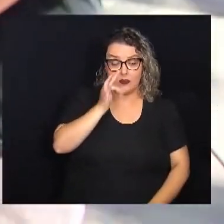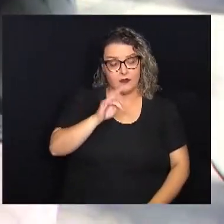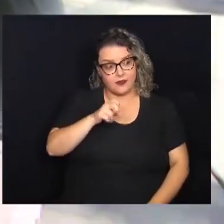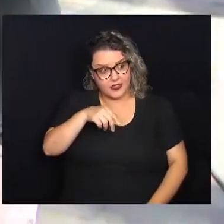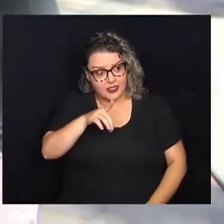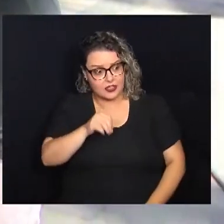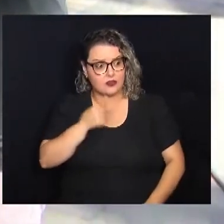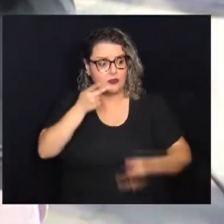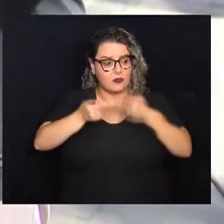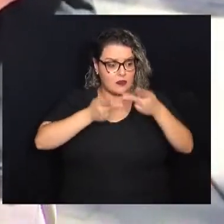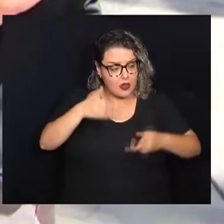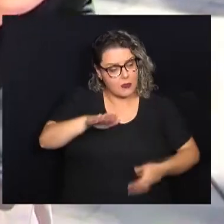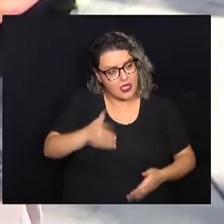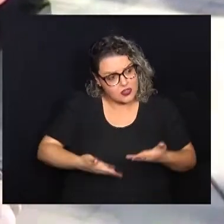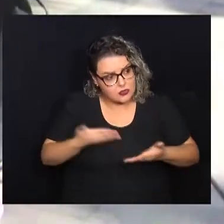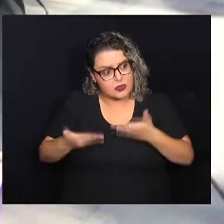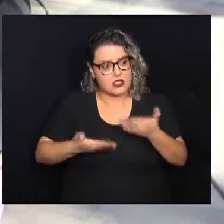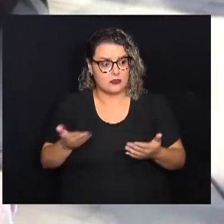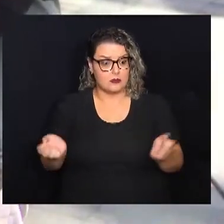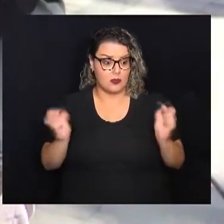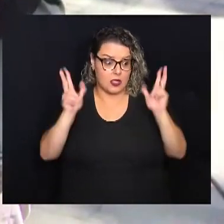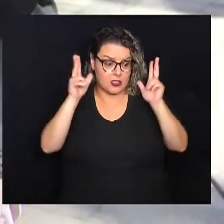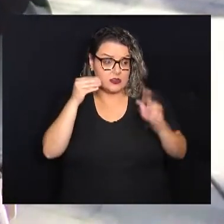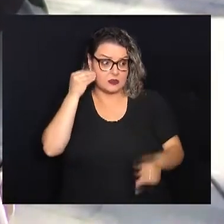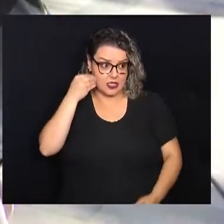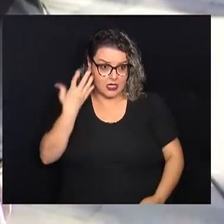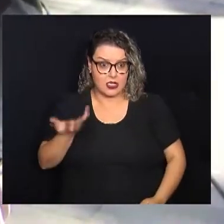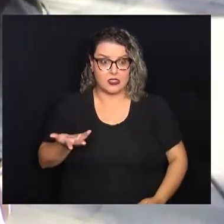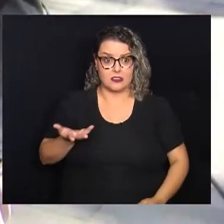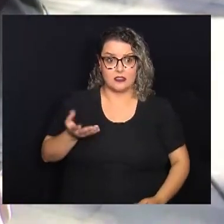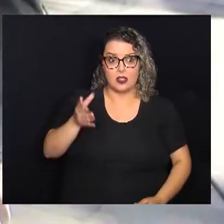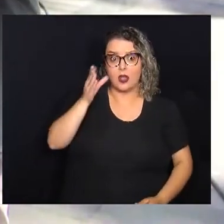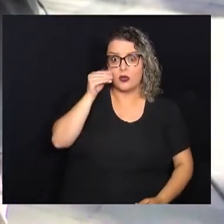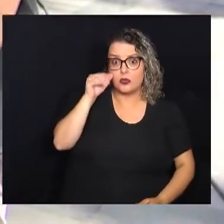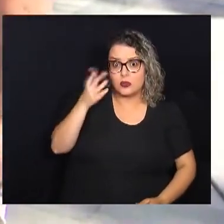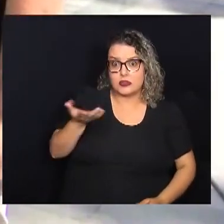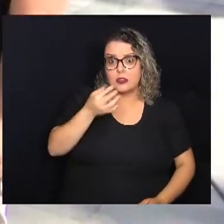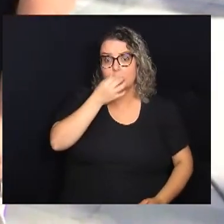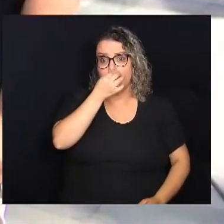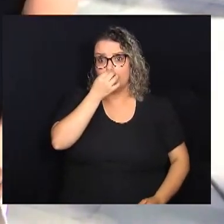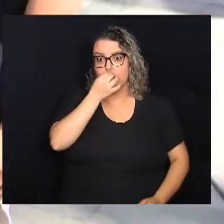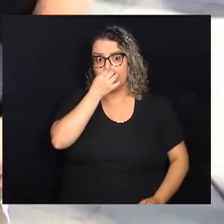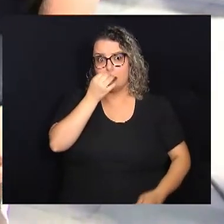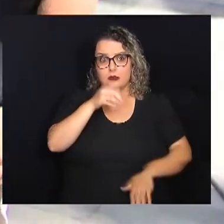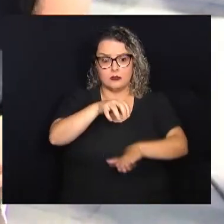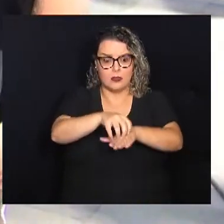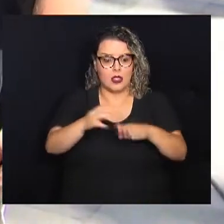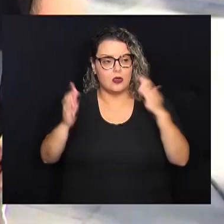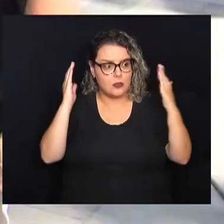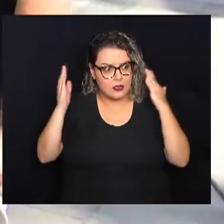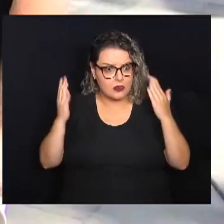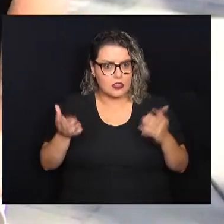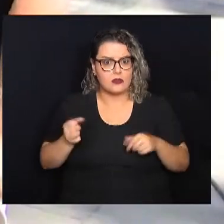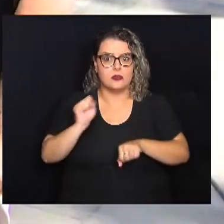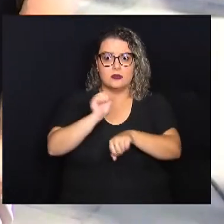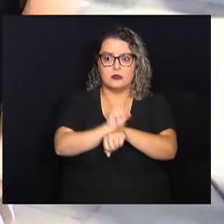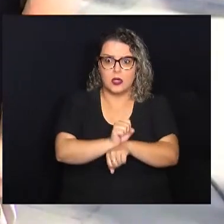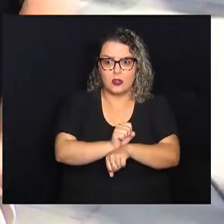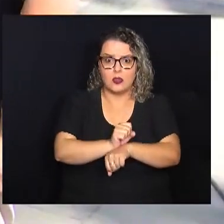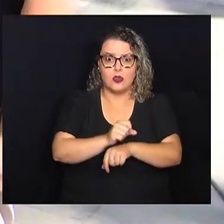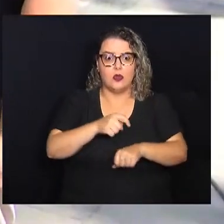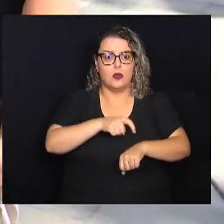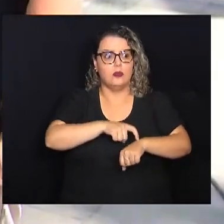esse serviço, né? Porque desperta curiosidade. Aliás, a carreta ficou parada, estacionada durante um bom